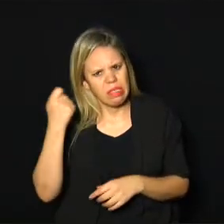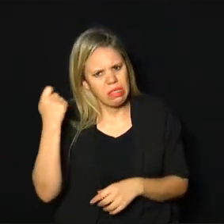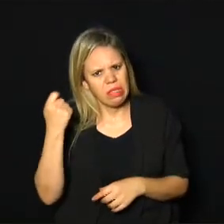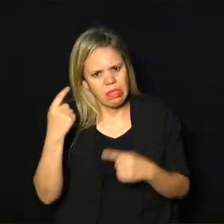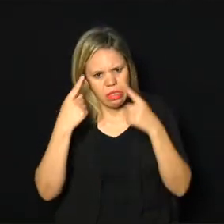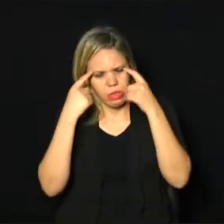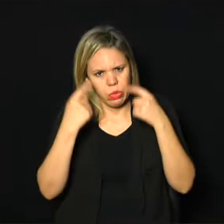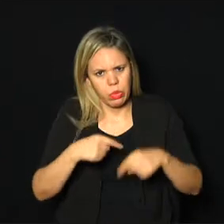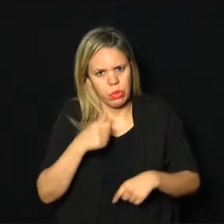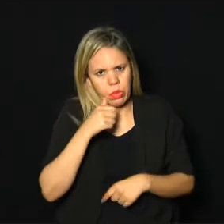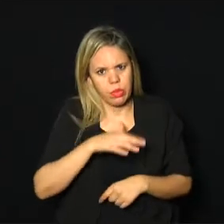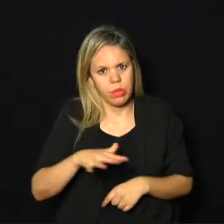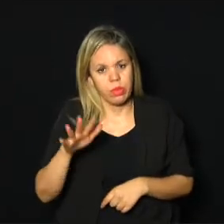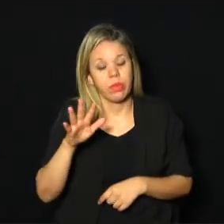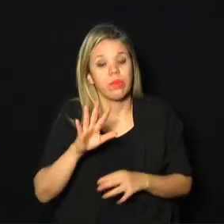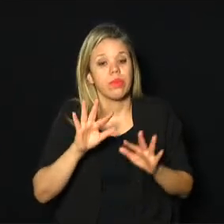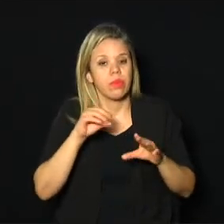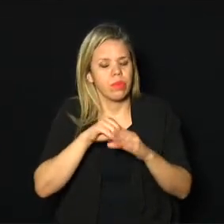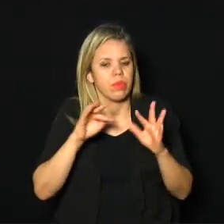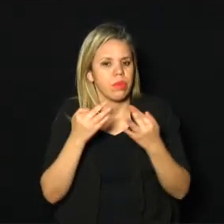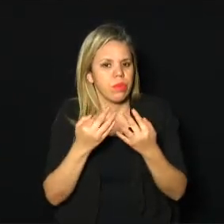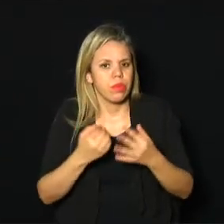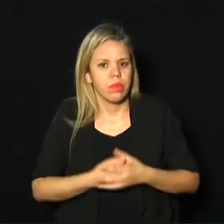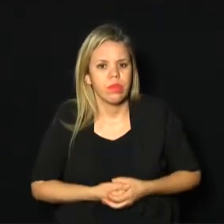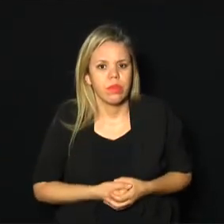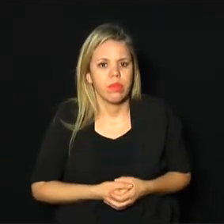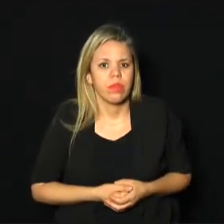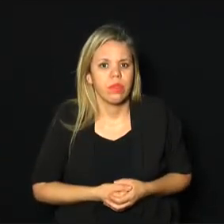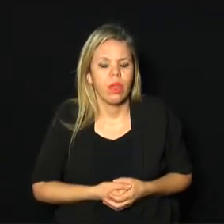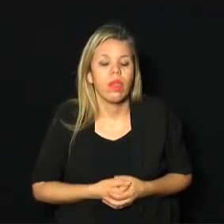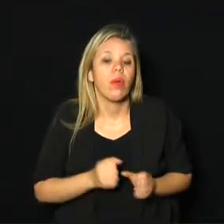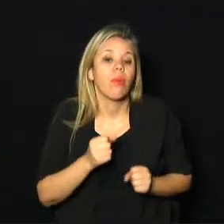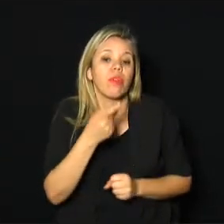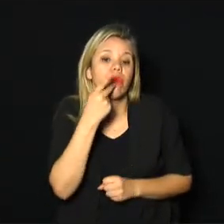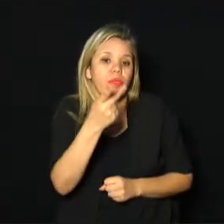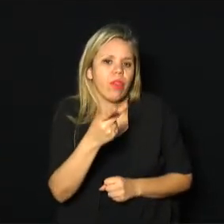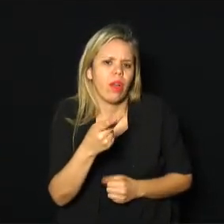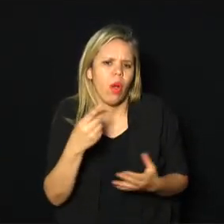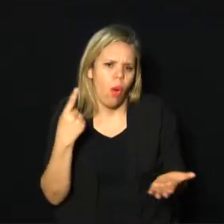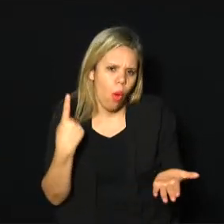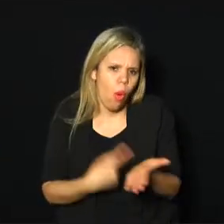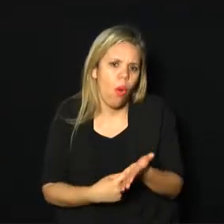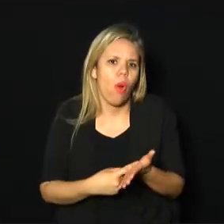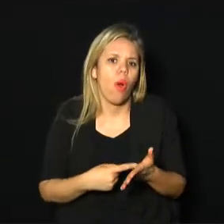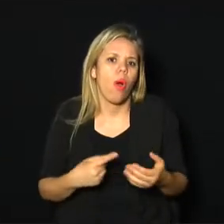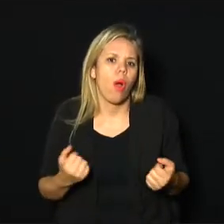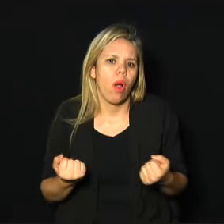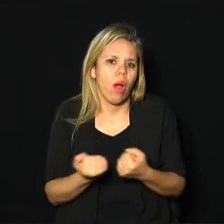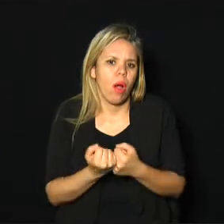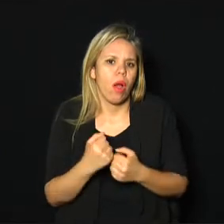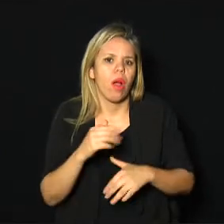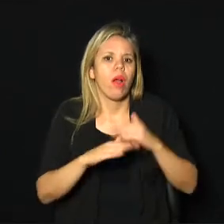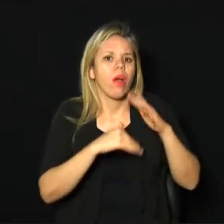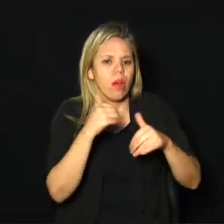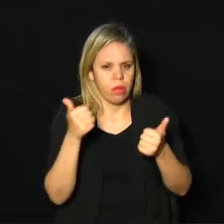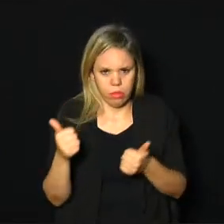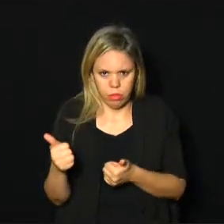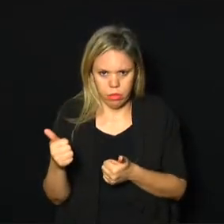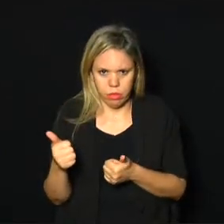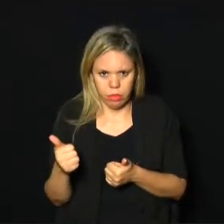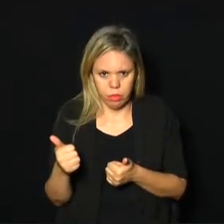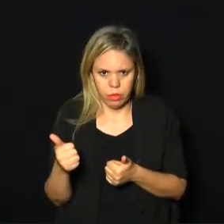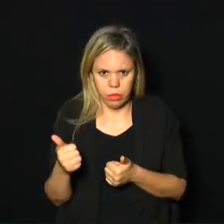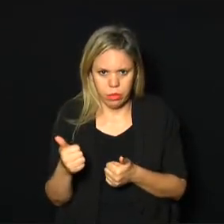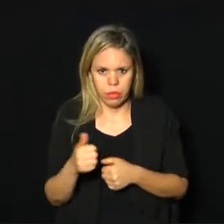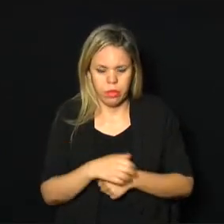contra a mulher, violência doméstica, né? Então, o que eu posso te dizer é que conte com a nossa parceria nessa construção, tá? Eu vou